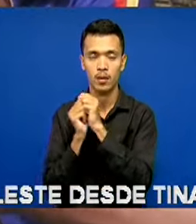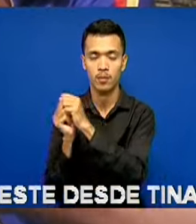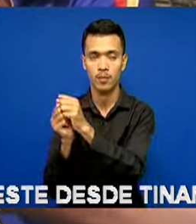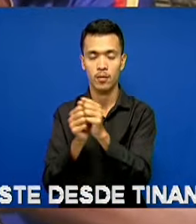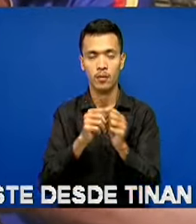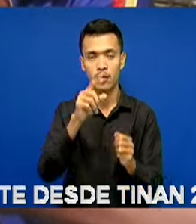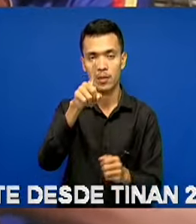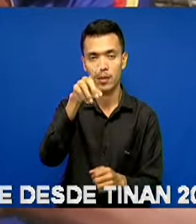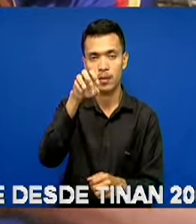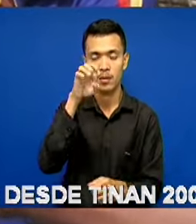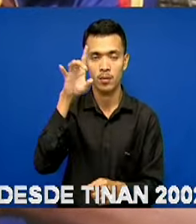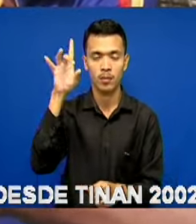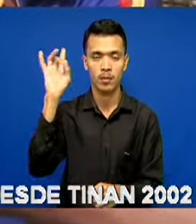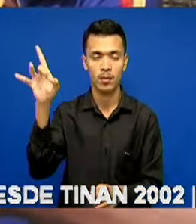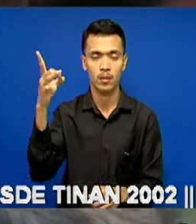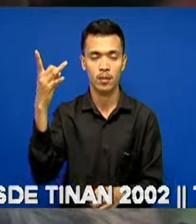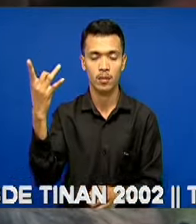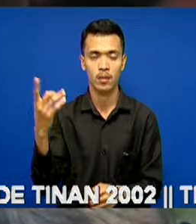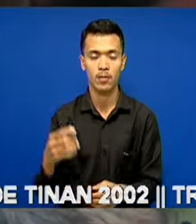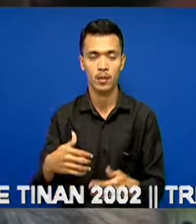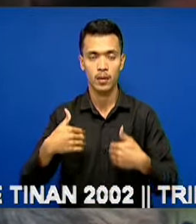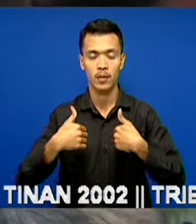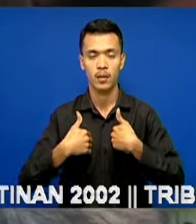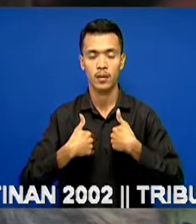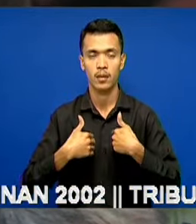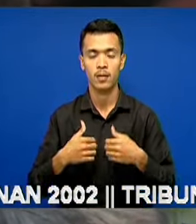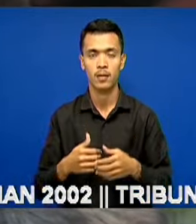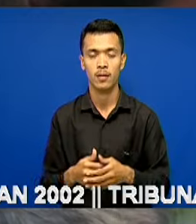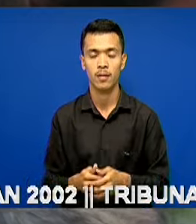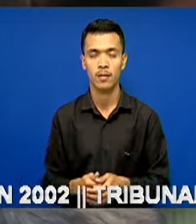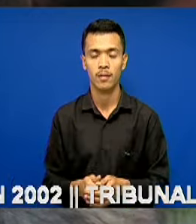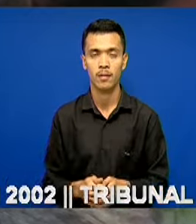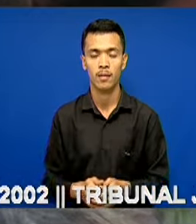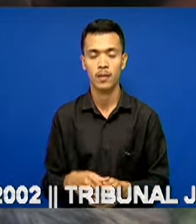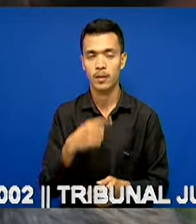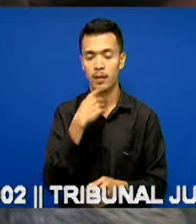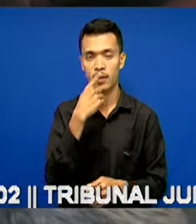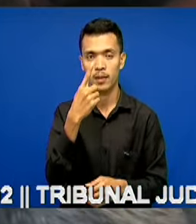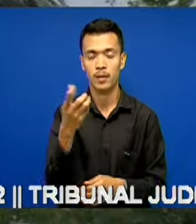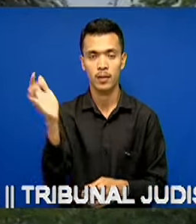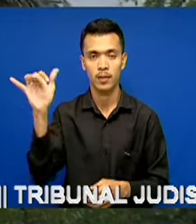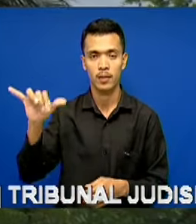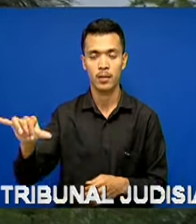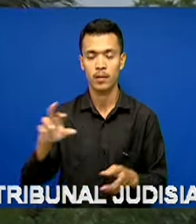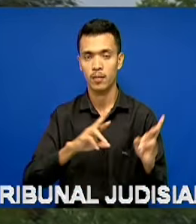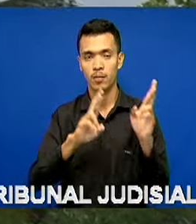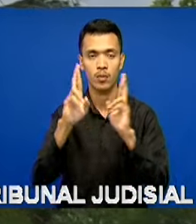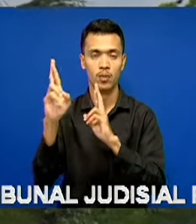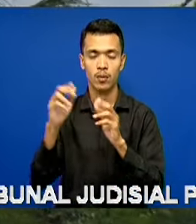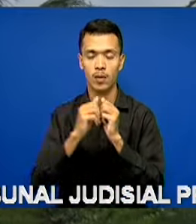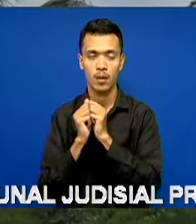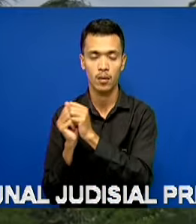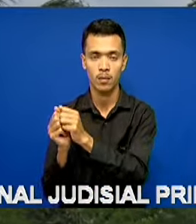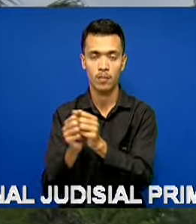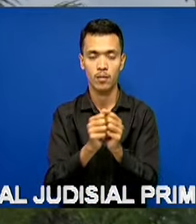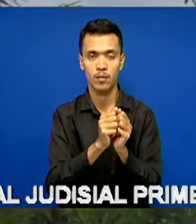118 clientes que a KK está se instalando. E a Bibang, né? Comunidade Domingos Ramos Ateten, Sirenia parte pronto a tu coopera no